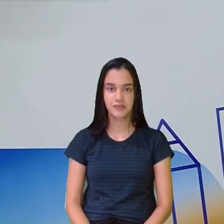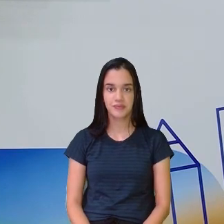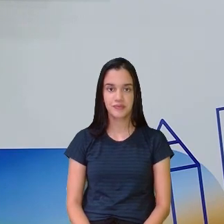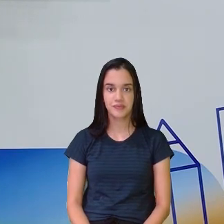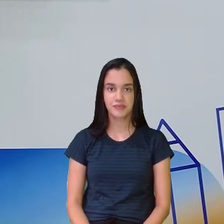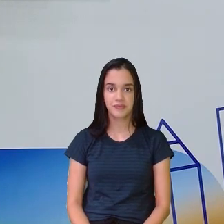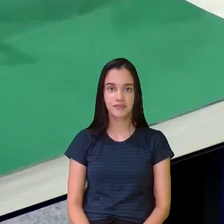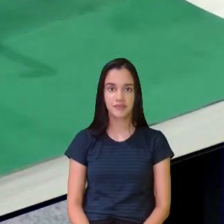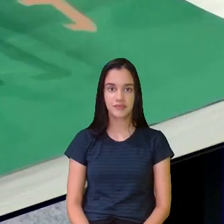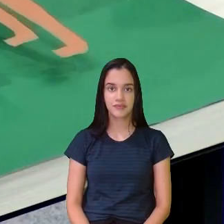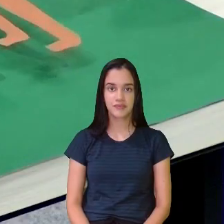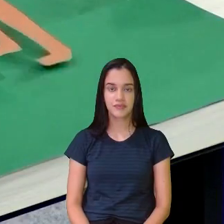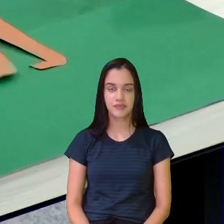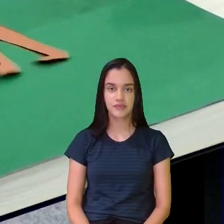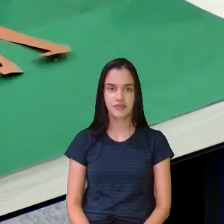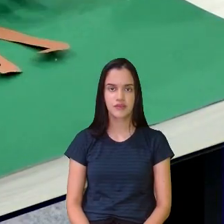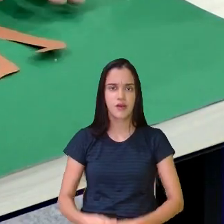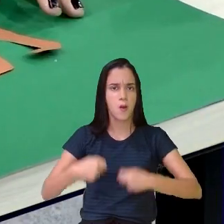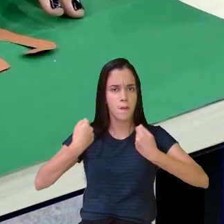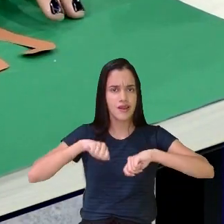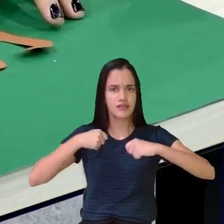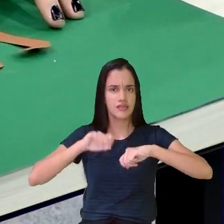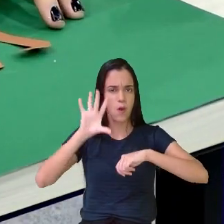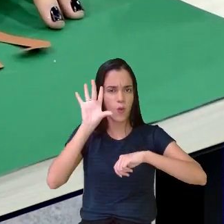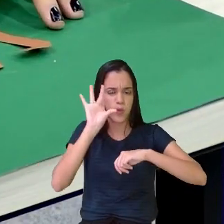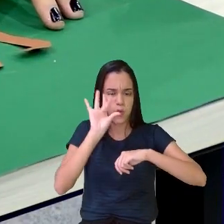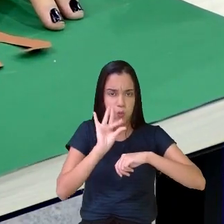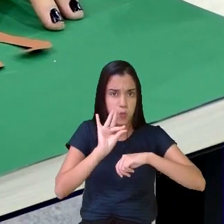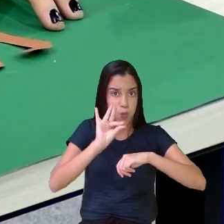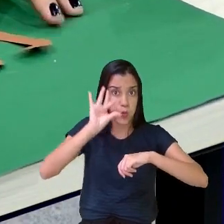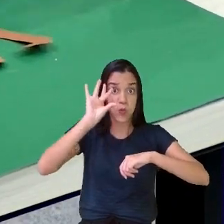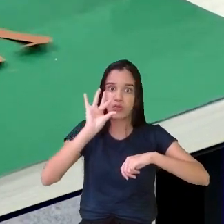Passa cola, não precisa usar muito não, tá, gente?